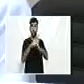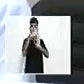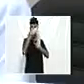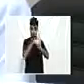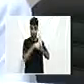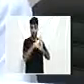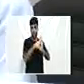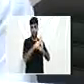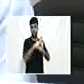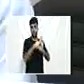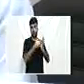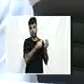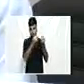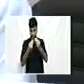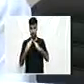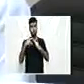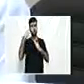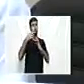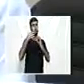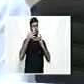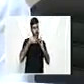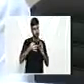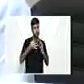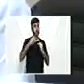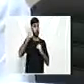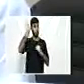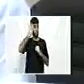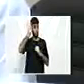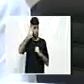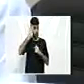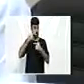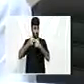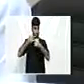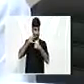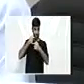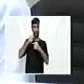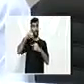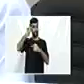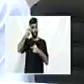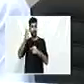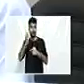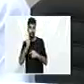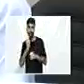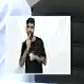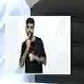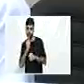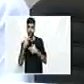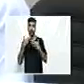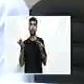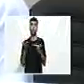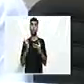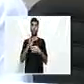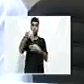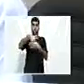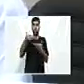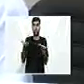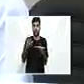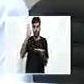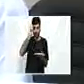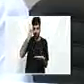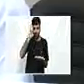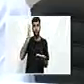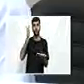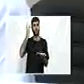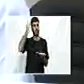chegou aqui nessa casa corretamente na última quarta-feira quinta e sexta feriado a gente tá conseguindo votar na terça-feira Eu